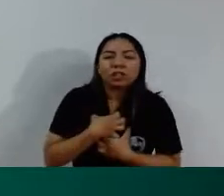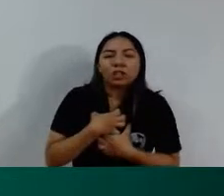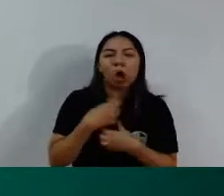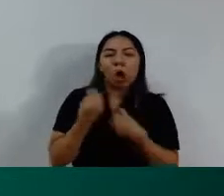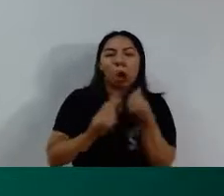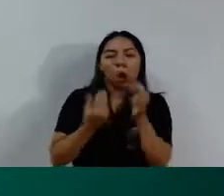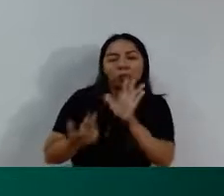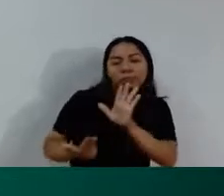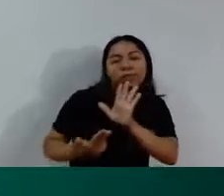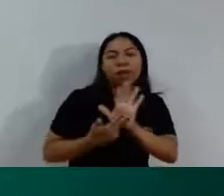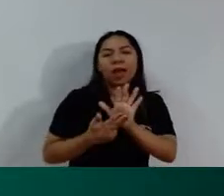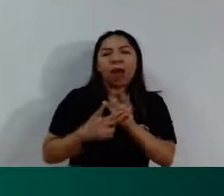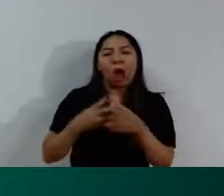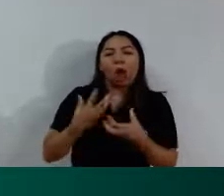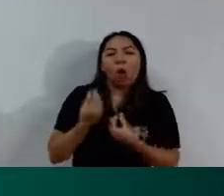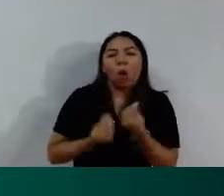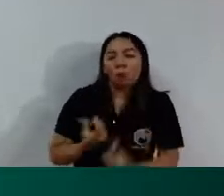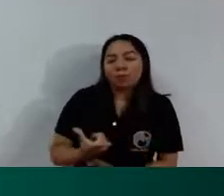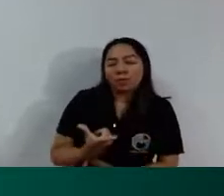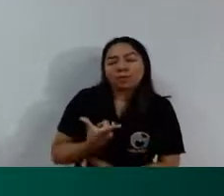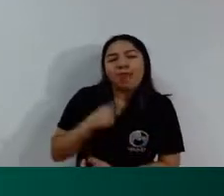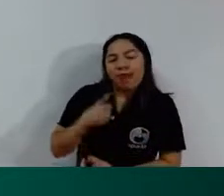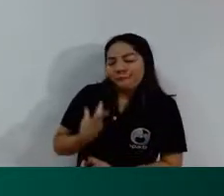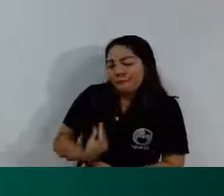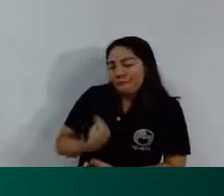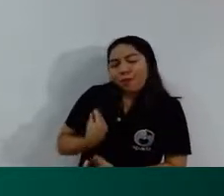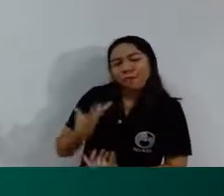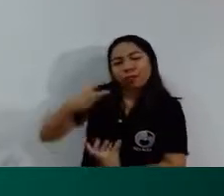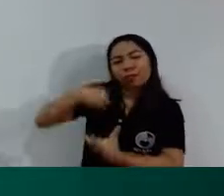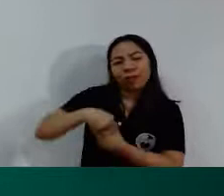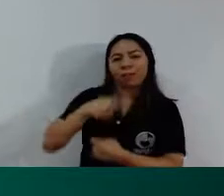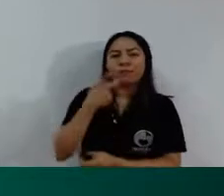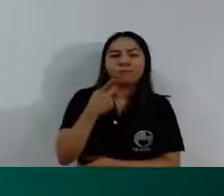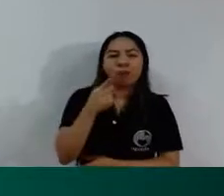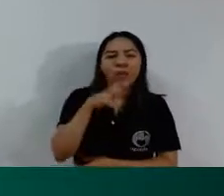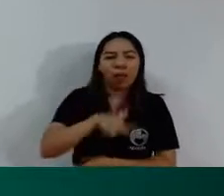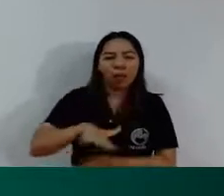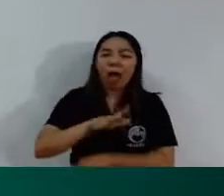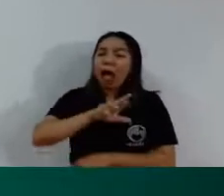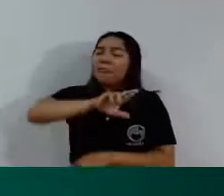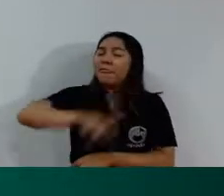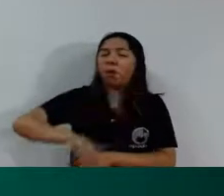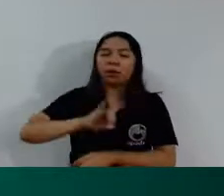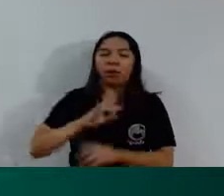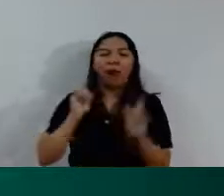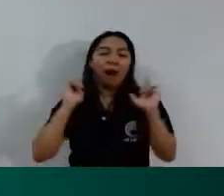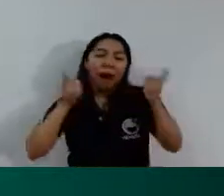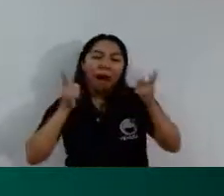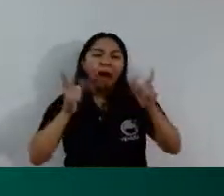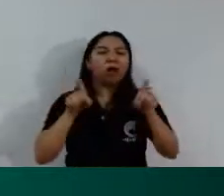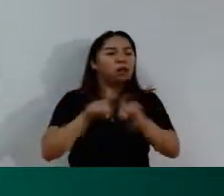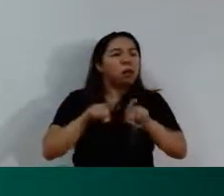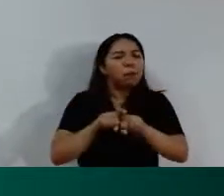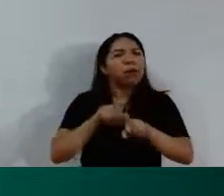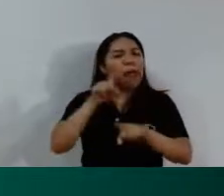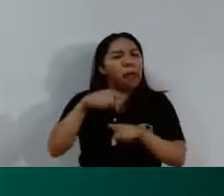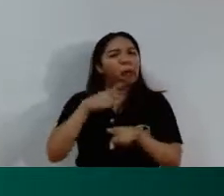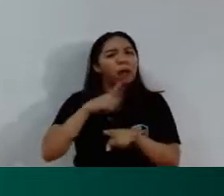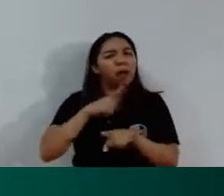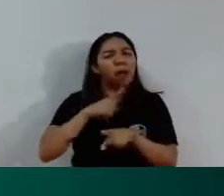isso é muito importante não é só de investimento é um ato esse o político